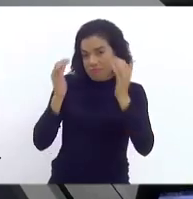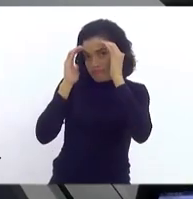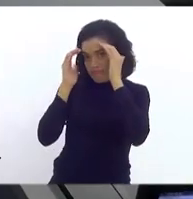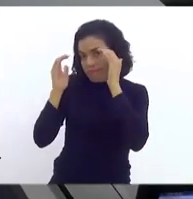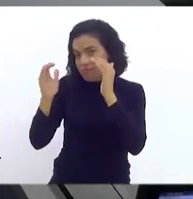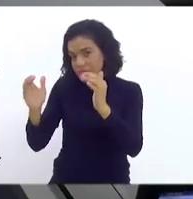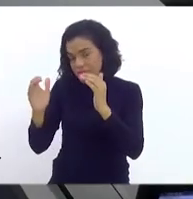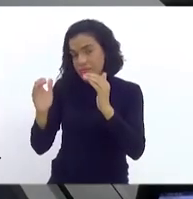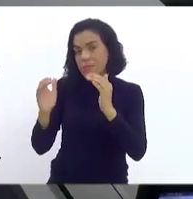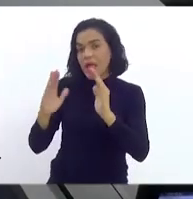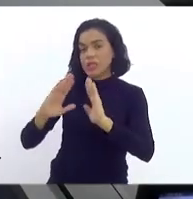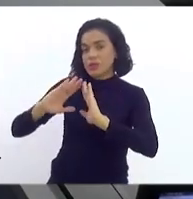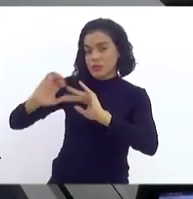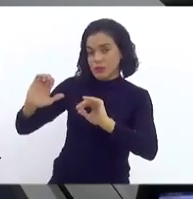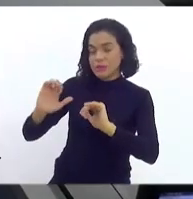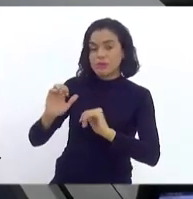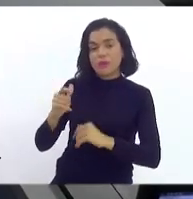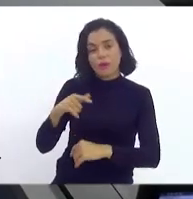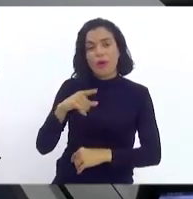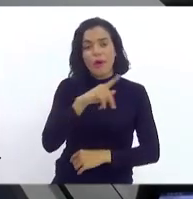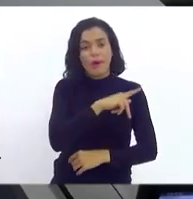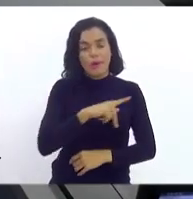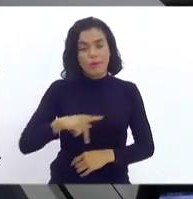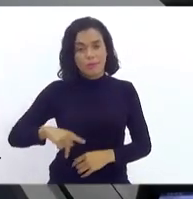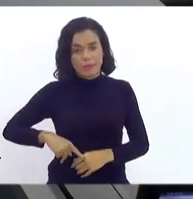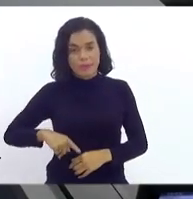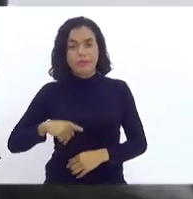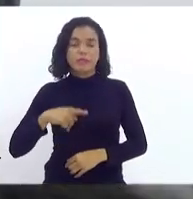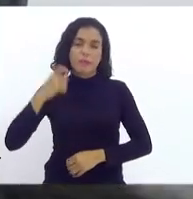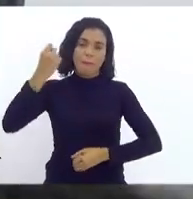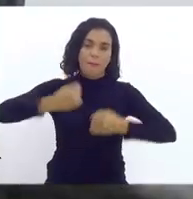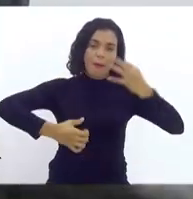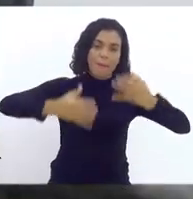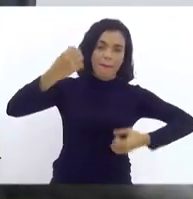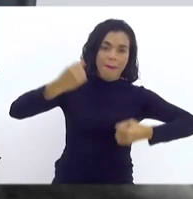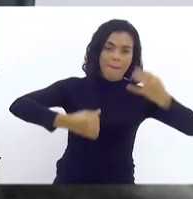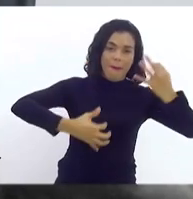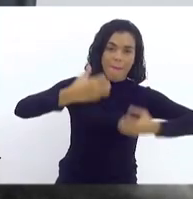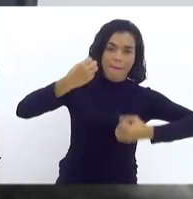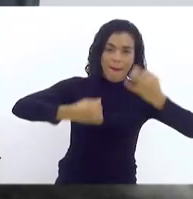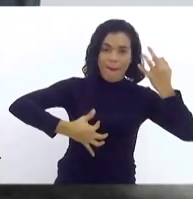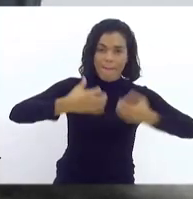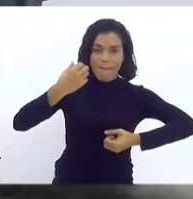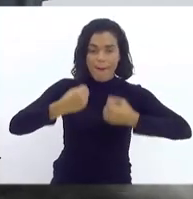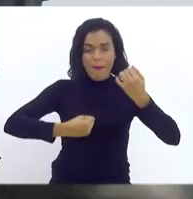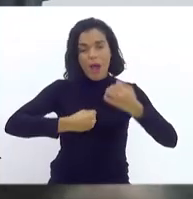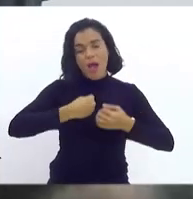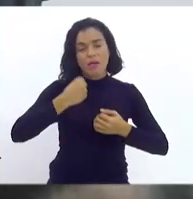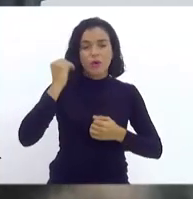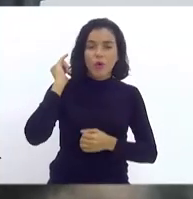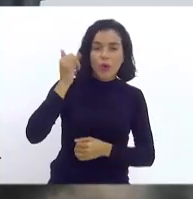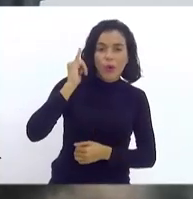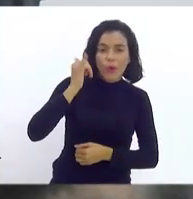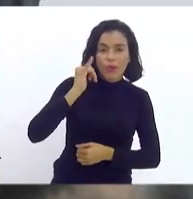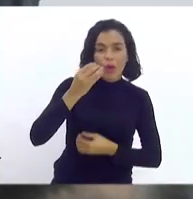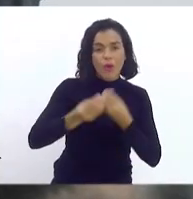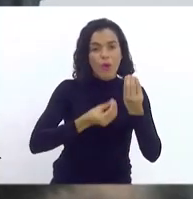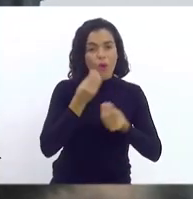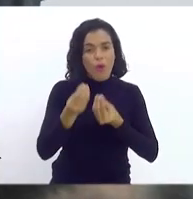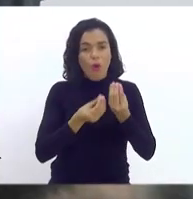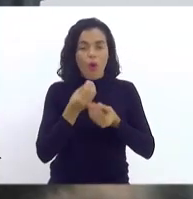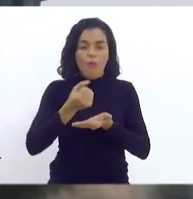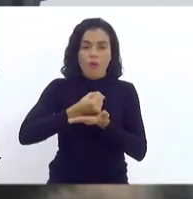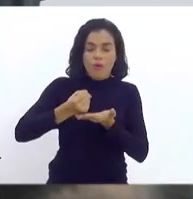do doutor Hariman, então que a presidência faça a explanação de a quantas anda o serviço